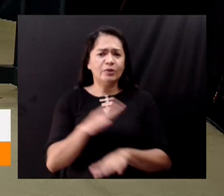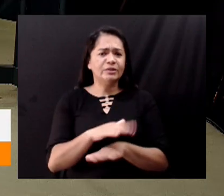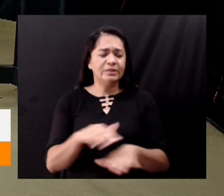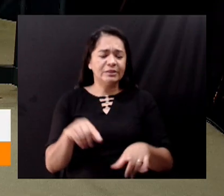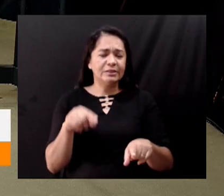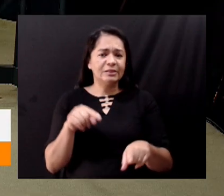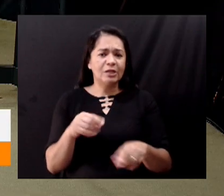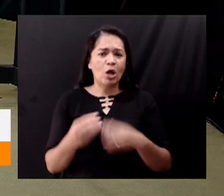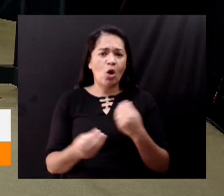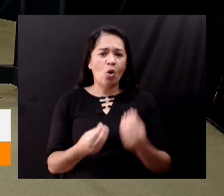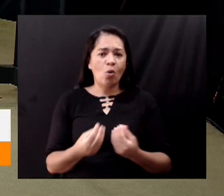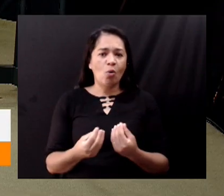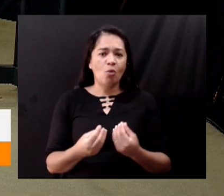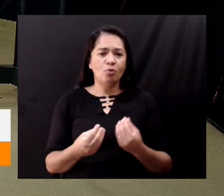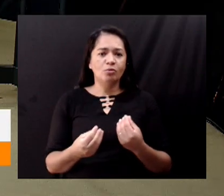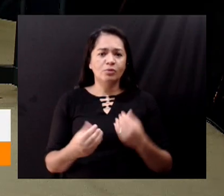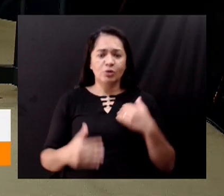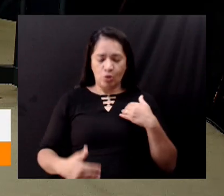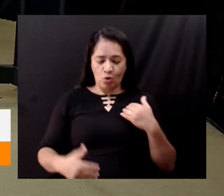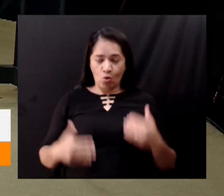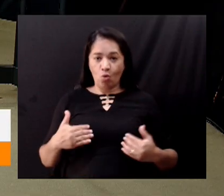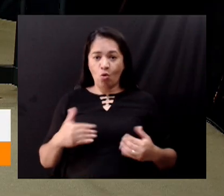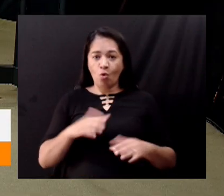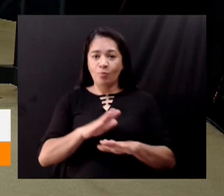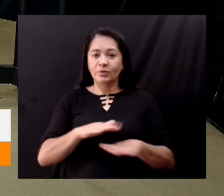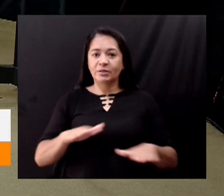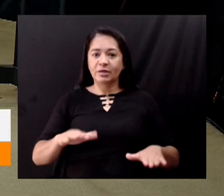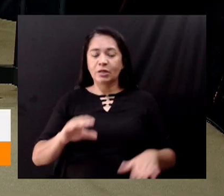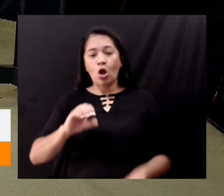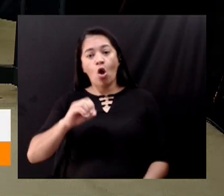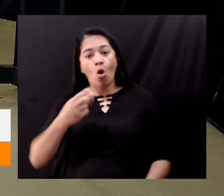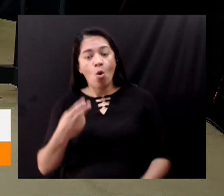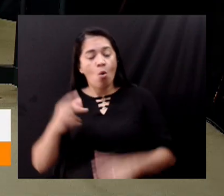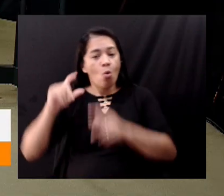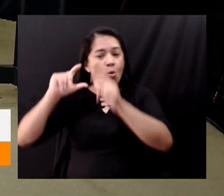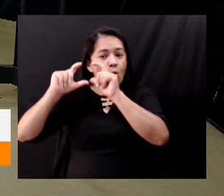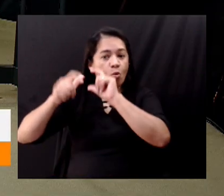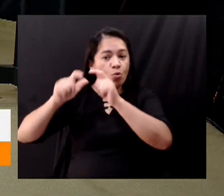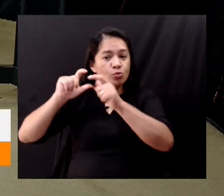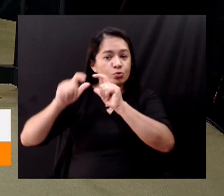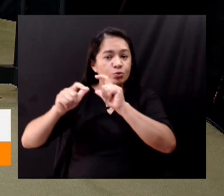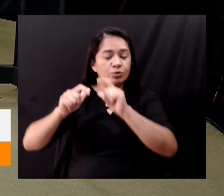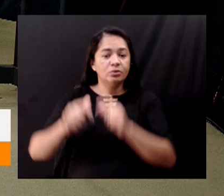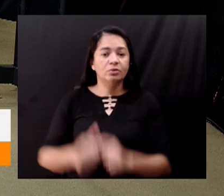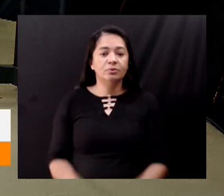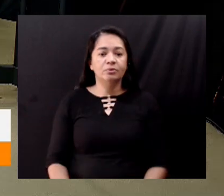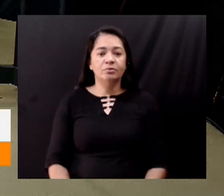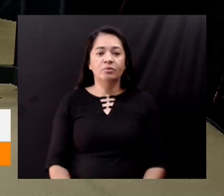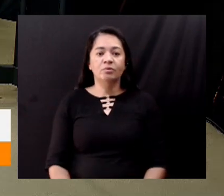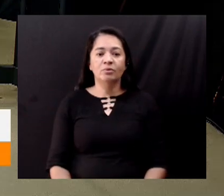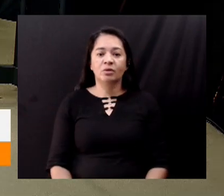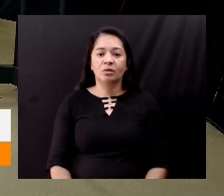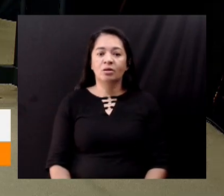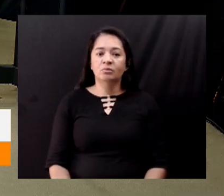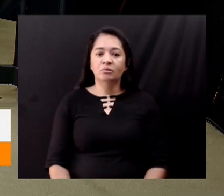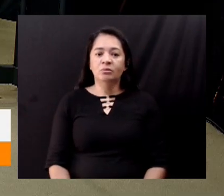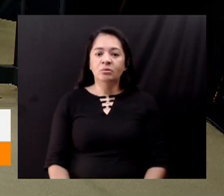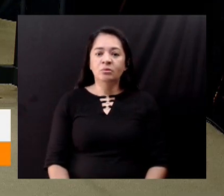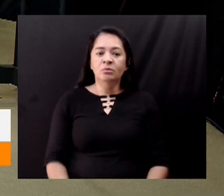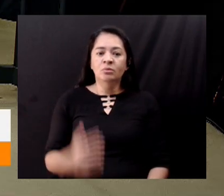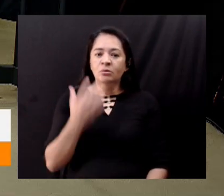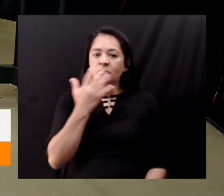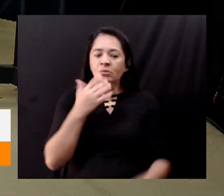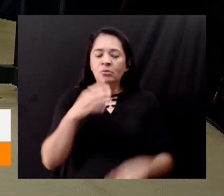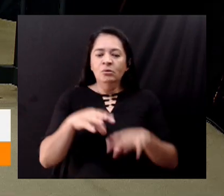corpo reage? É o corpo ou é o cérebro, né? Essa questão, a gente não pode dar o açúcar ou o doce para a criança